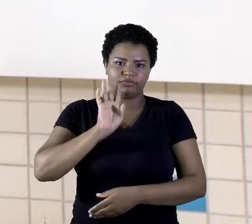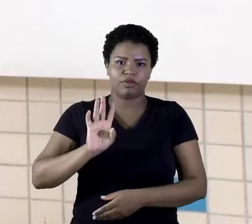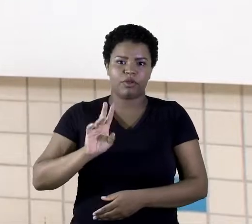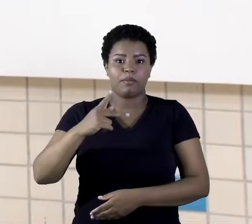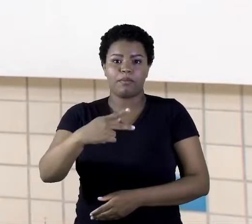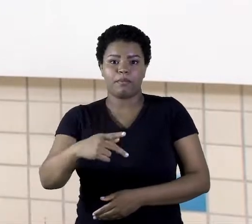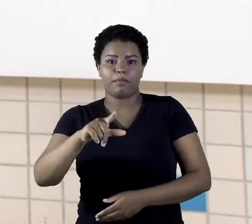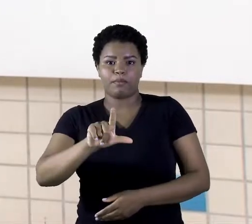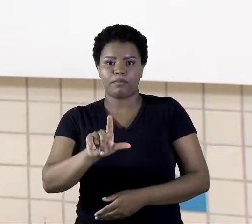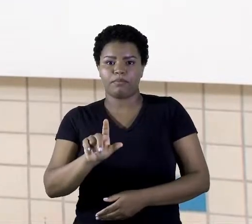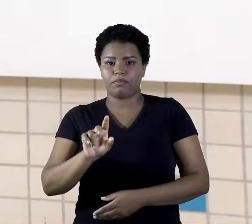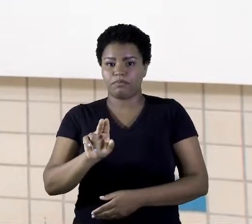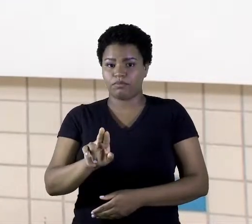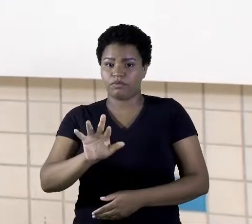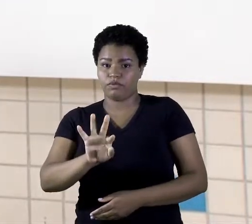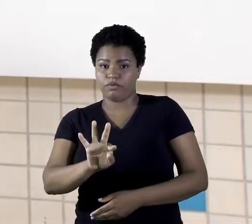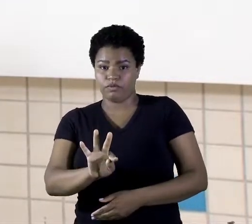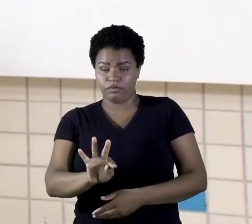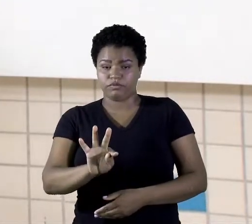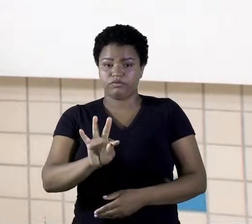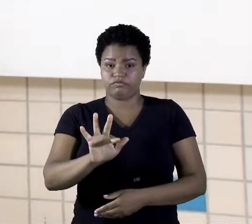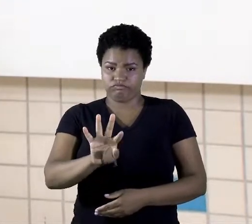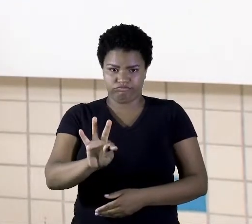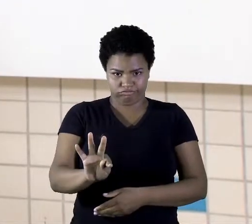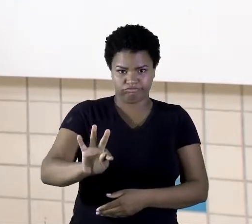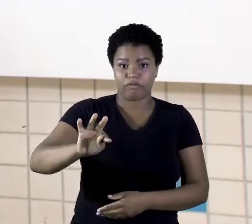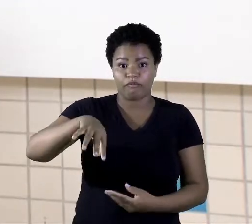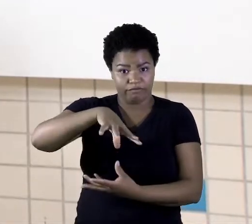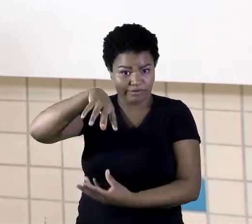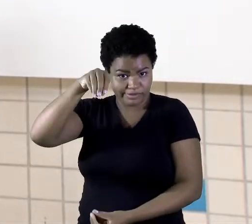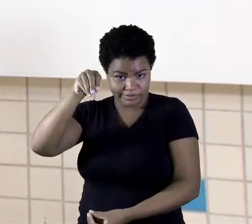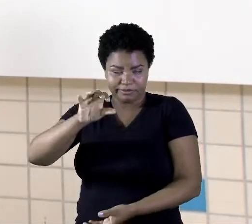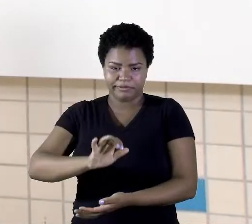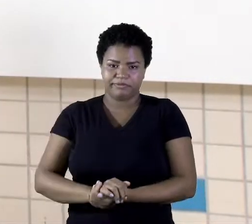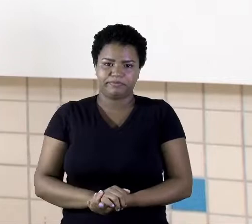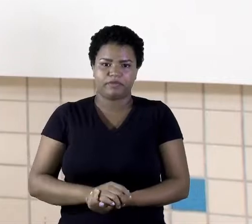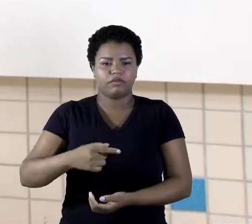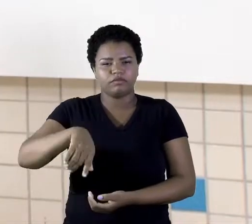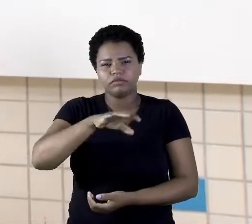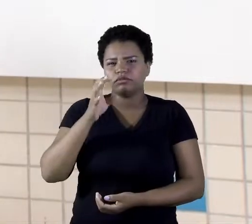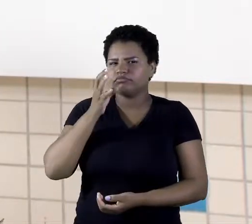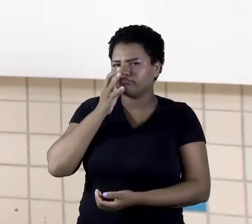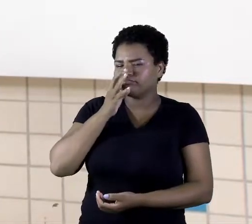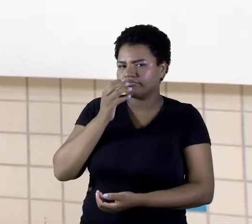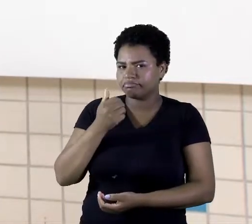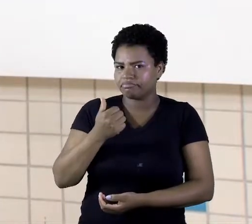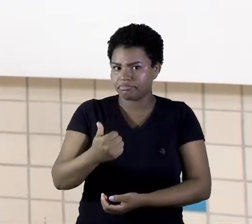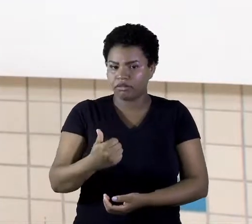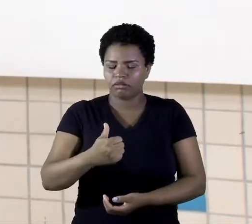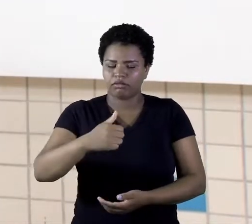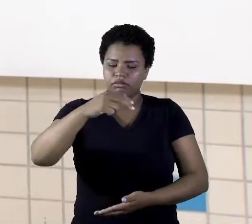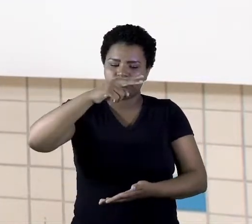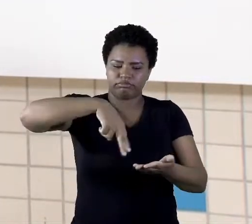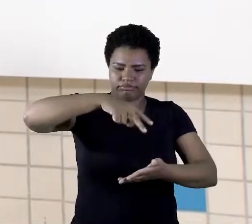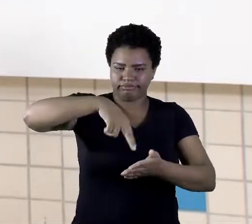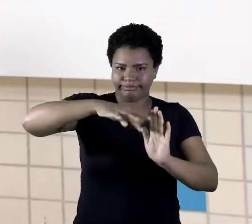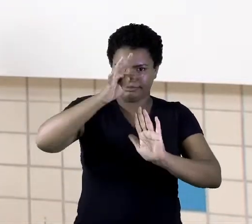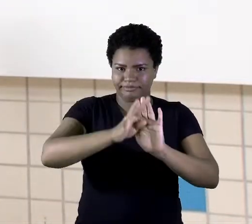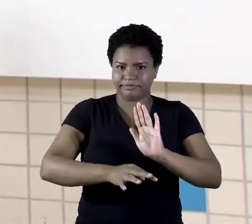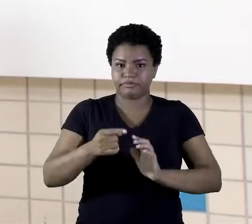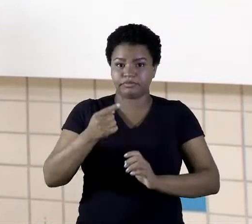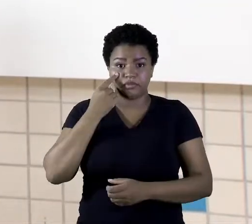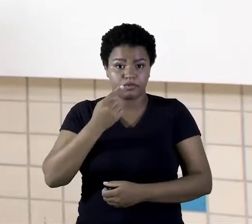o Fantasminha. E aí vocês observem bem a leitura desse texto e